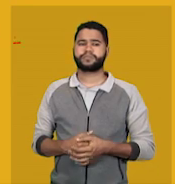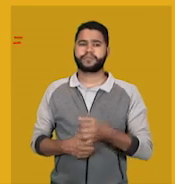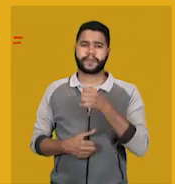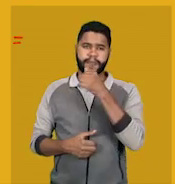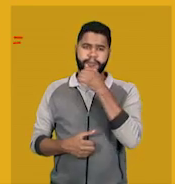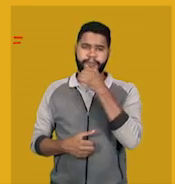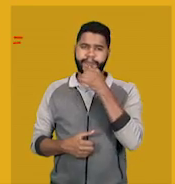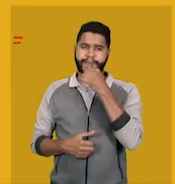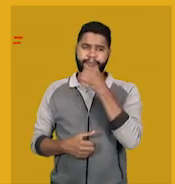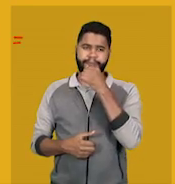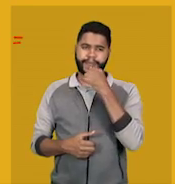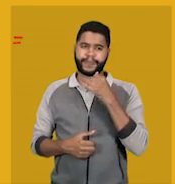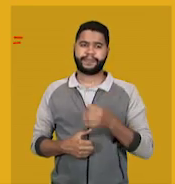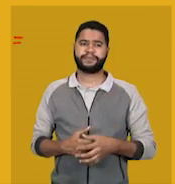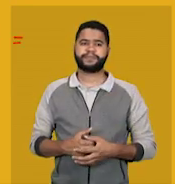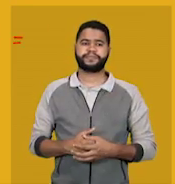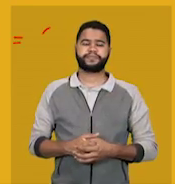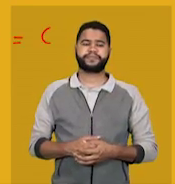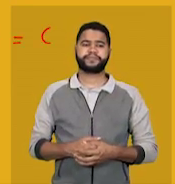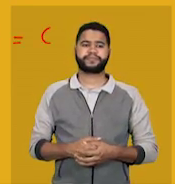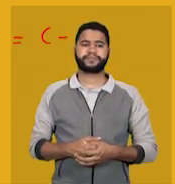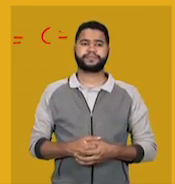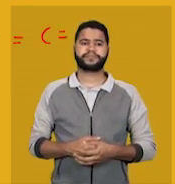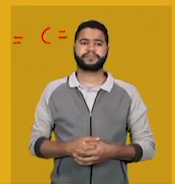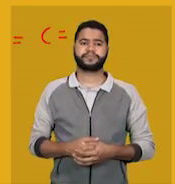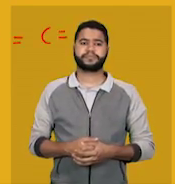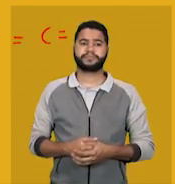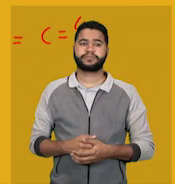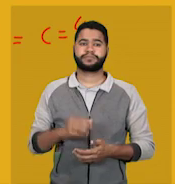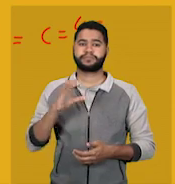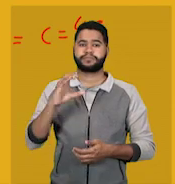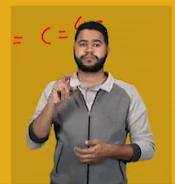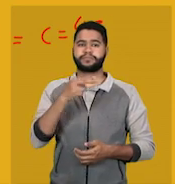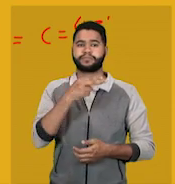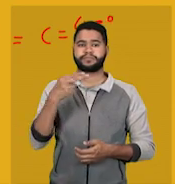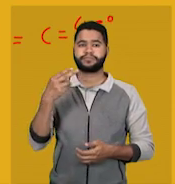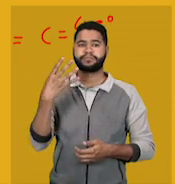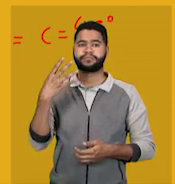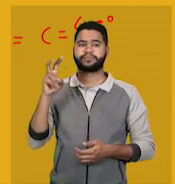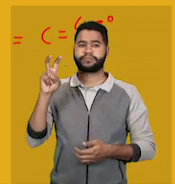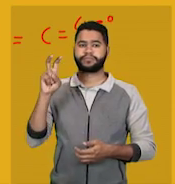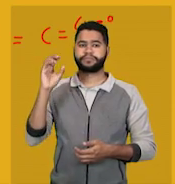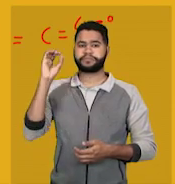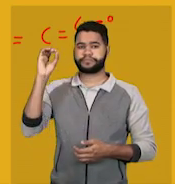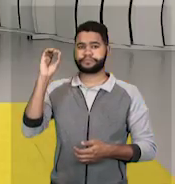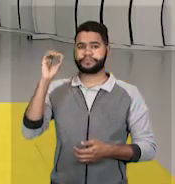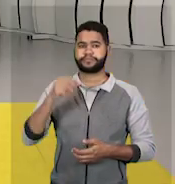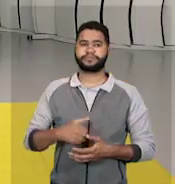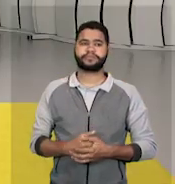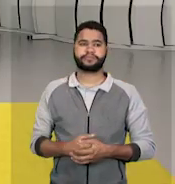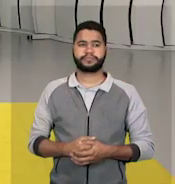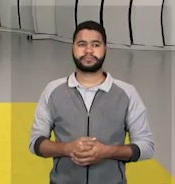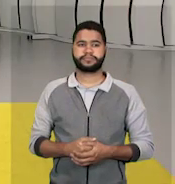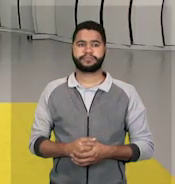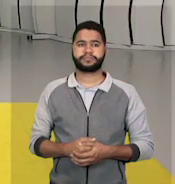Então aqui, ó, eu sei que C é igual a 45 graus.